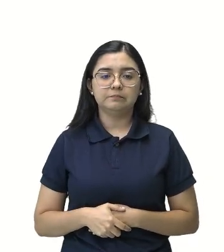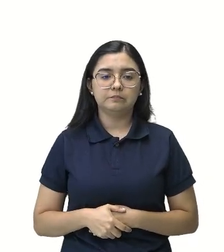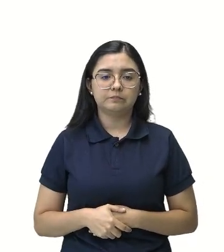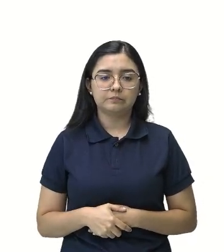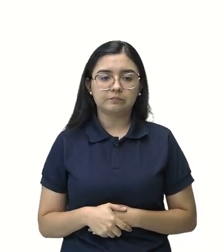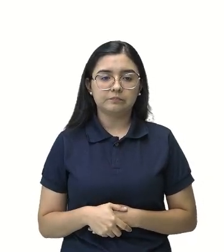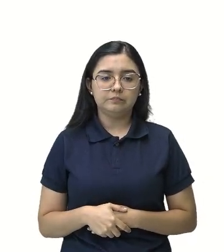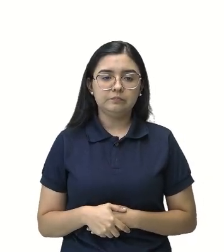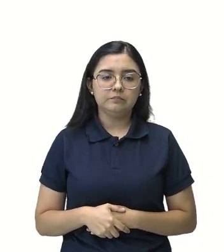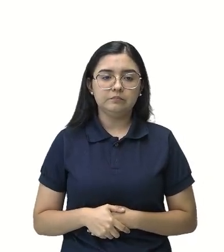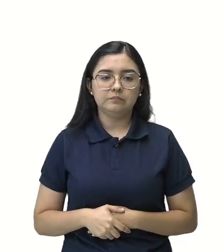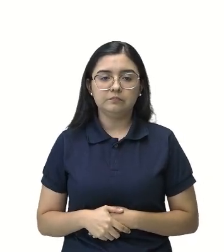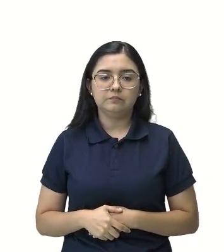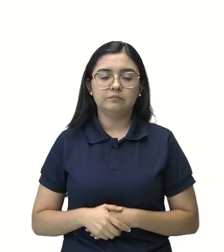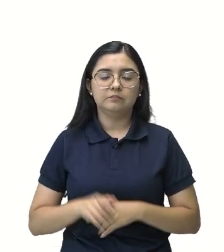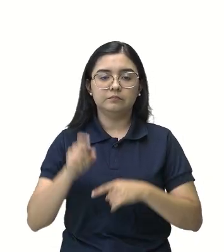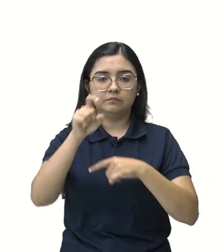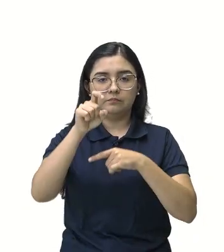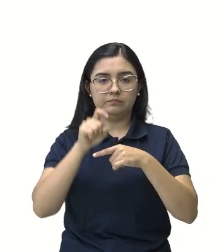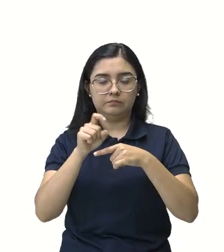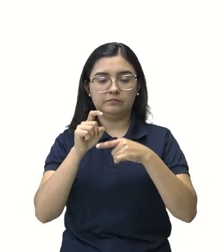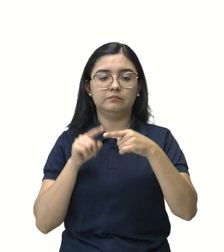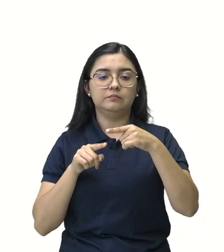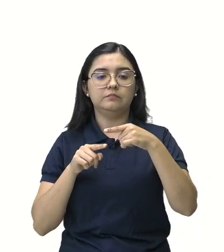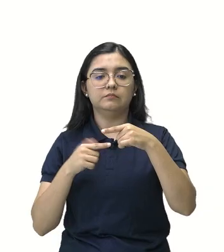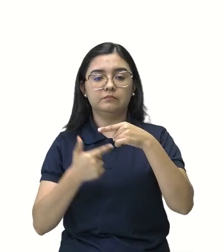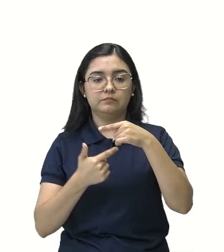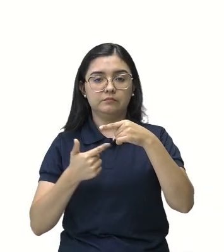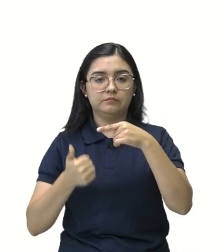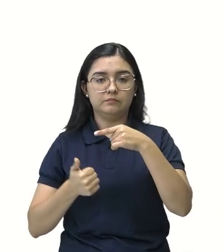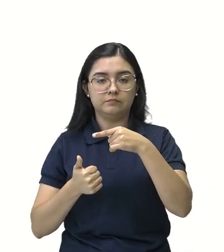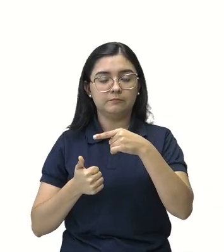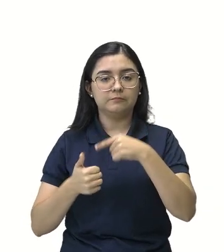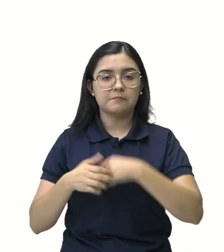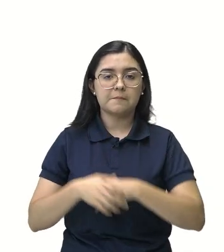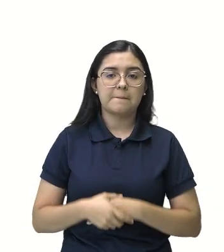de meninas vai ser 21.